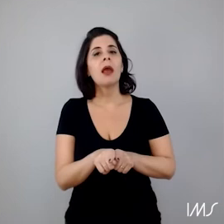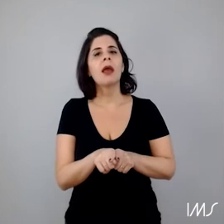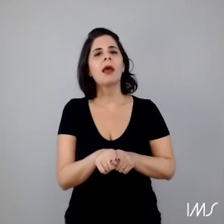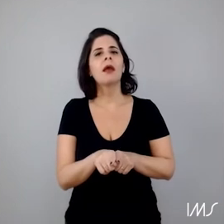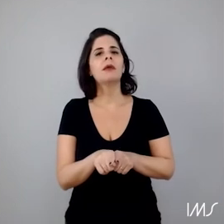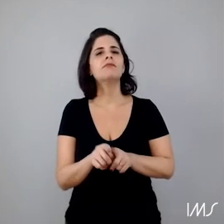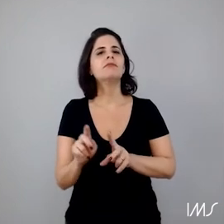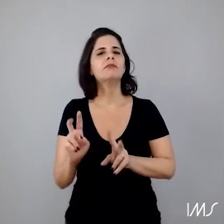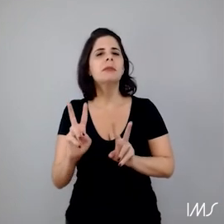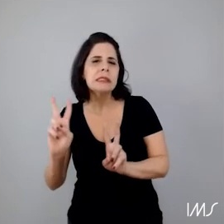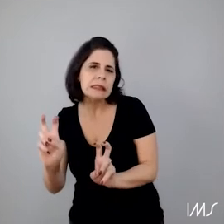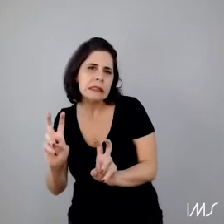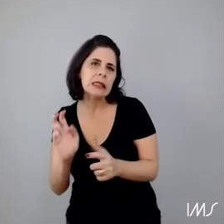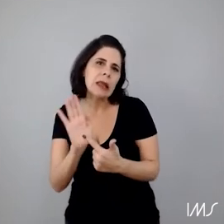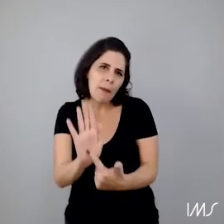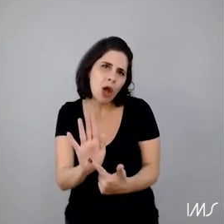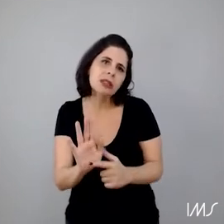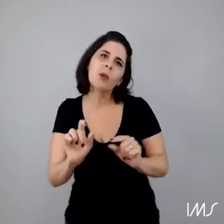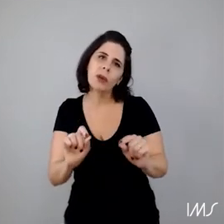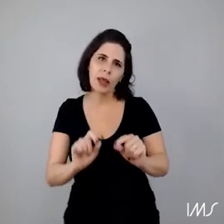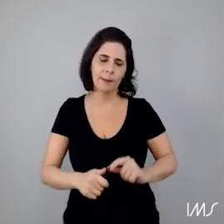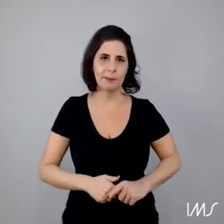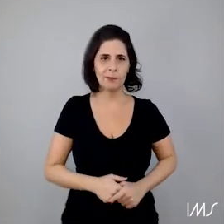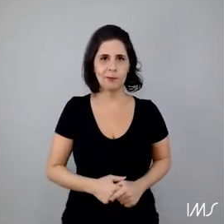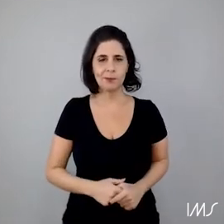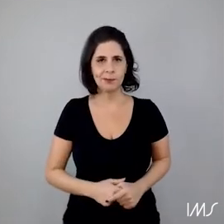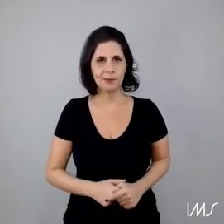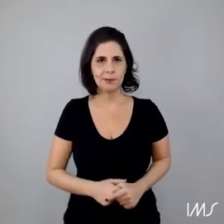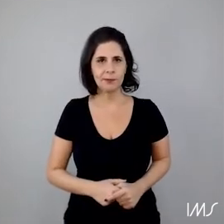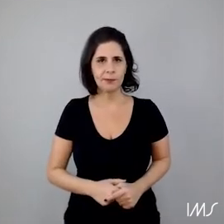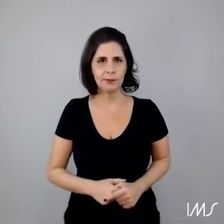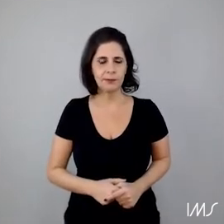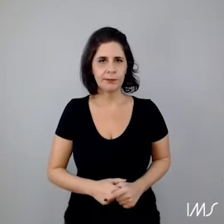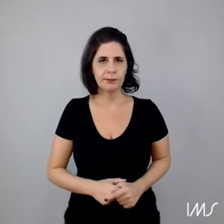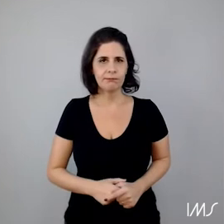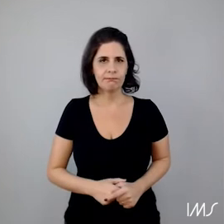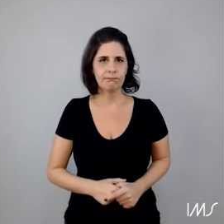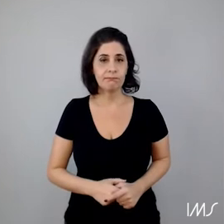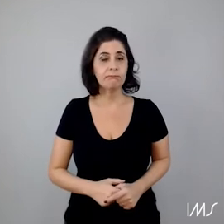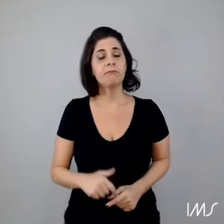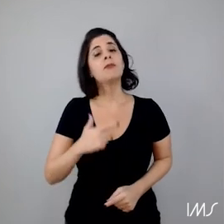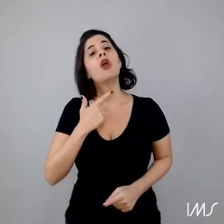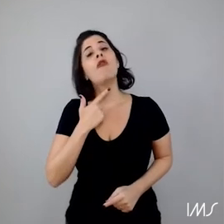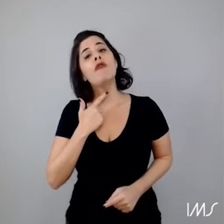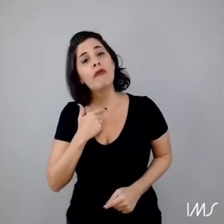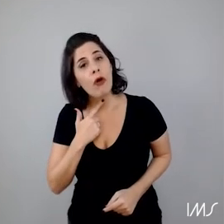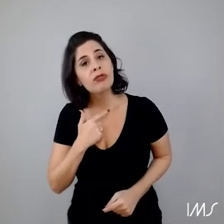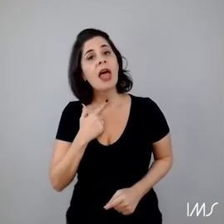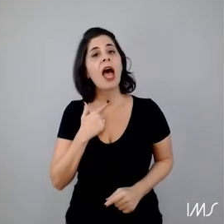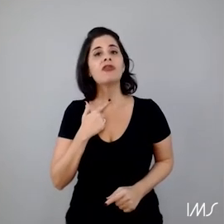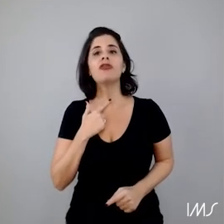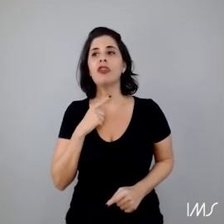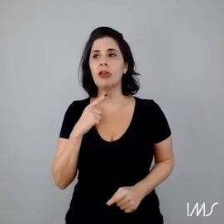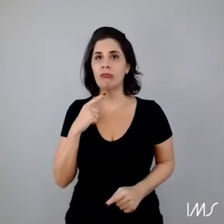o interesse de incluir, né, essa publicação da Stefânia, essa crítica da Stefânia, numa publicação